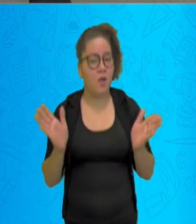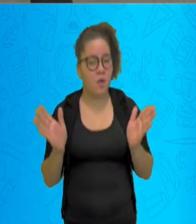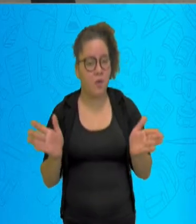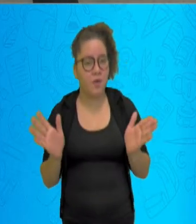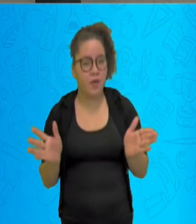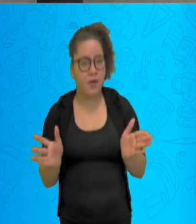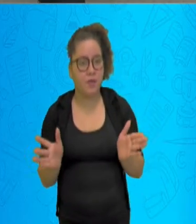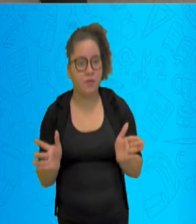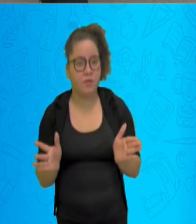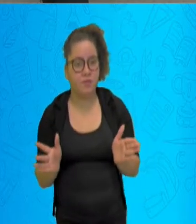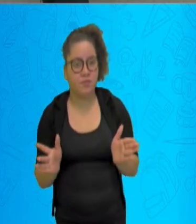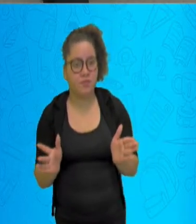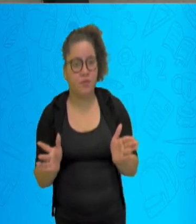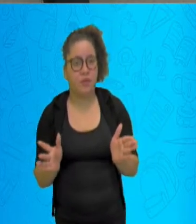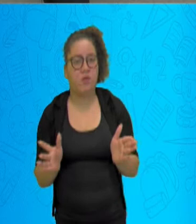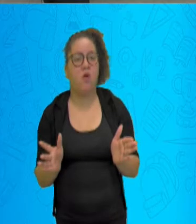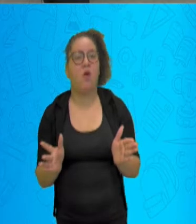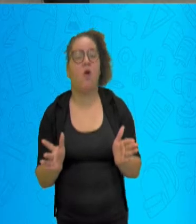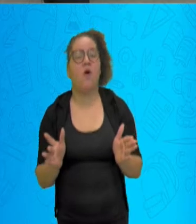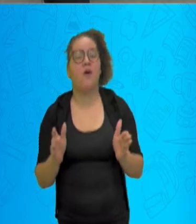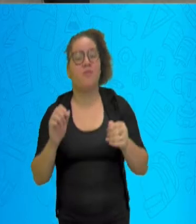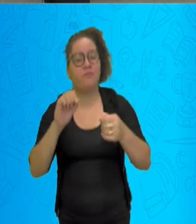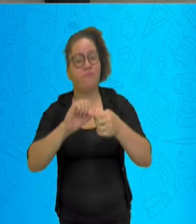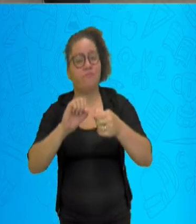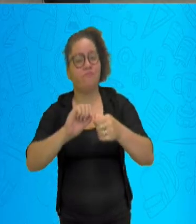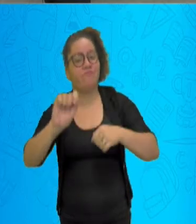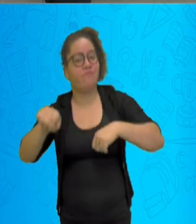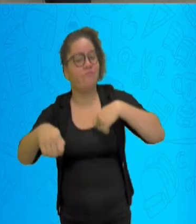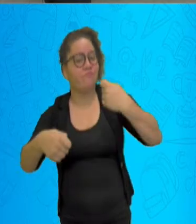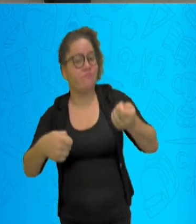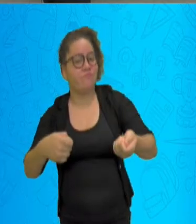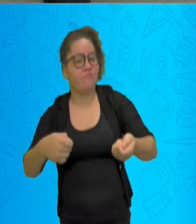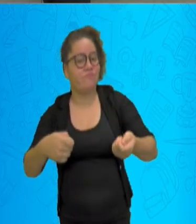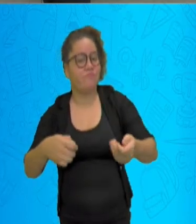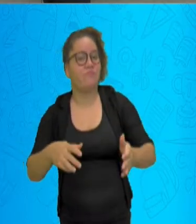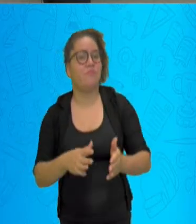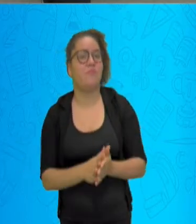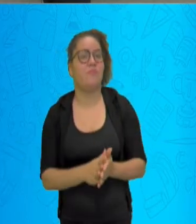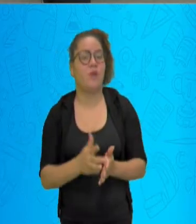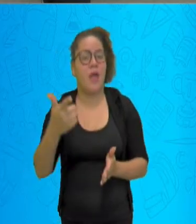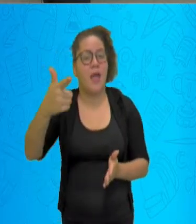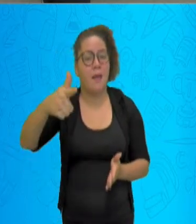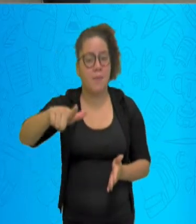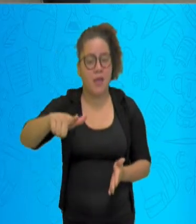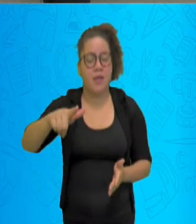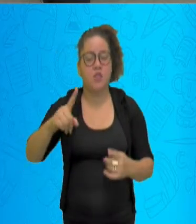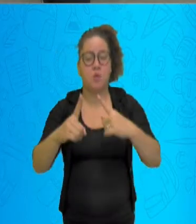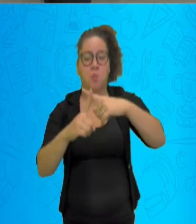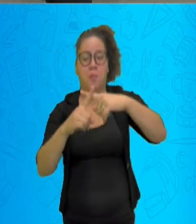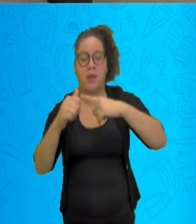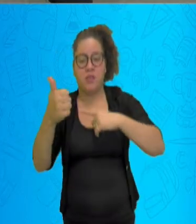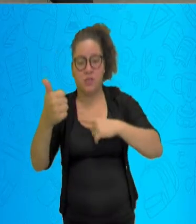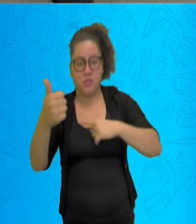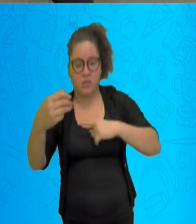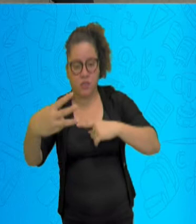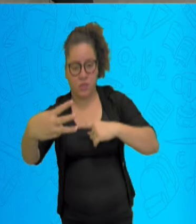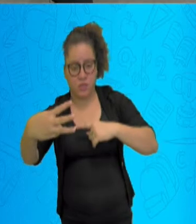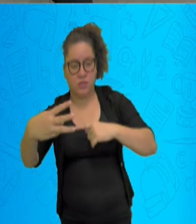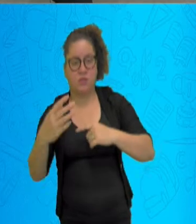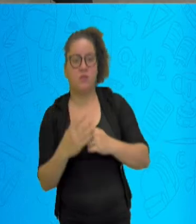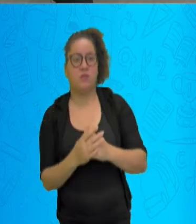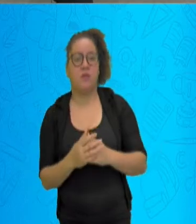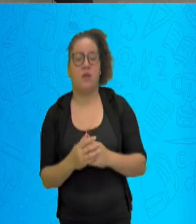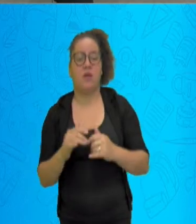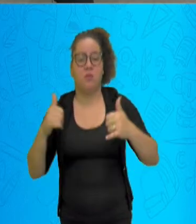Agora nós vamos resolver esse sinalzinho aqui, olha. Eu vou repetir mais 13. Se aqui